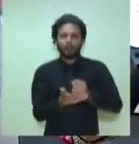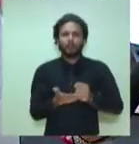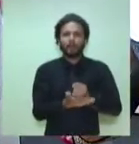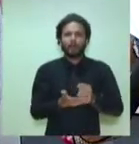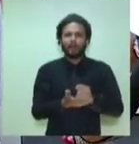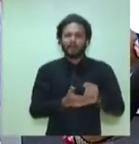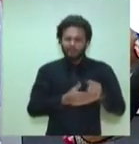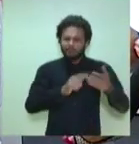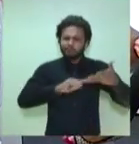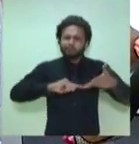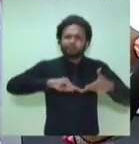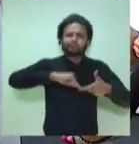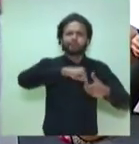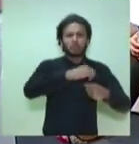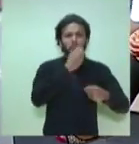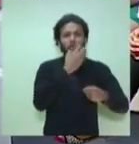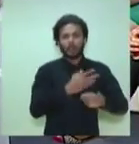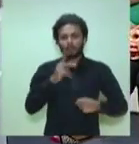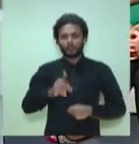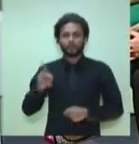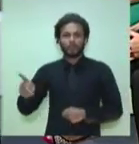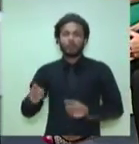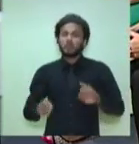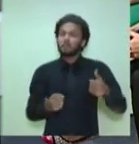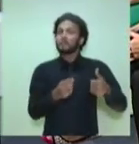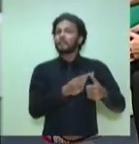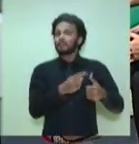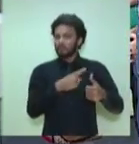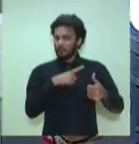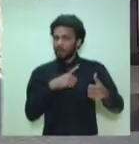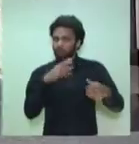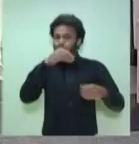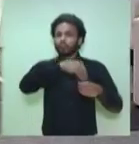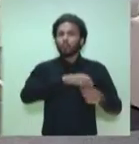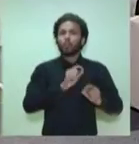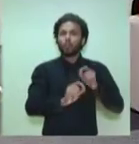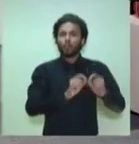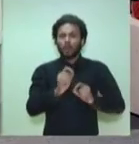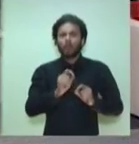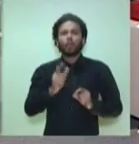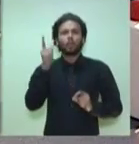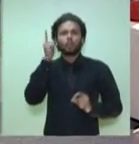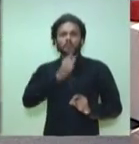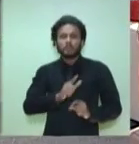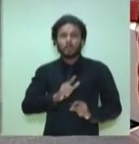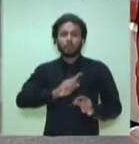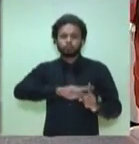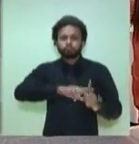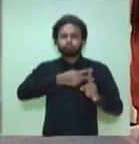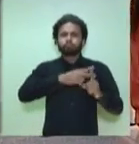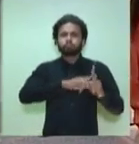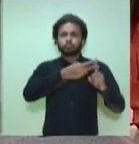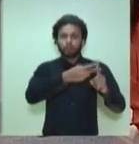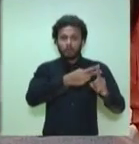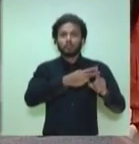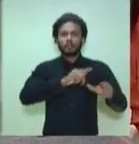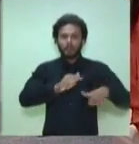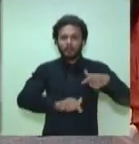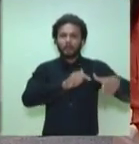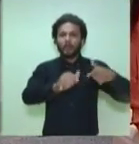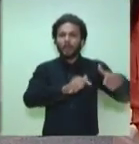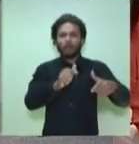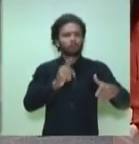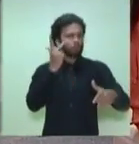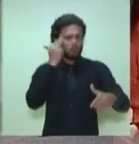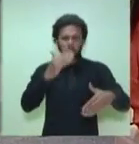série de benefícios para os professores. Um dos benefícios que nós incluímos foi a garantia da promoção e da progressão funcional